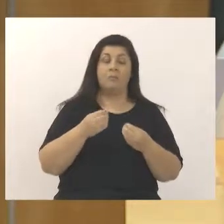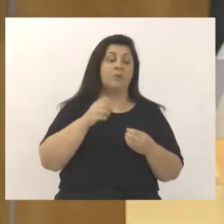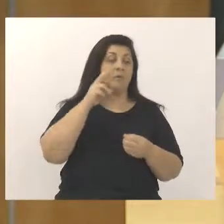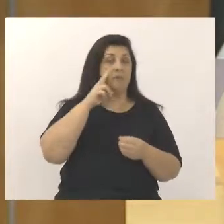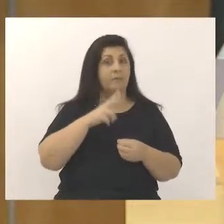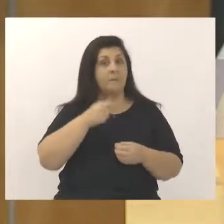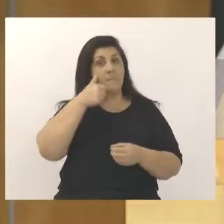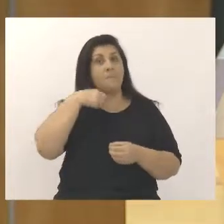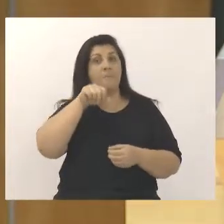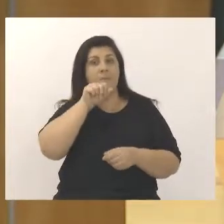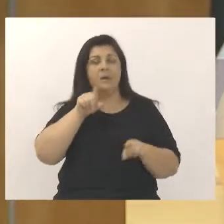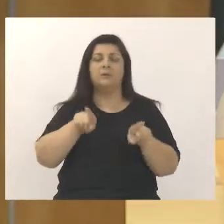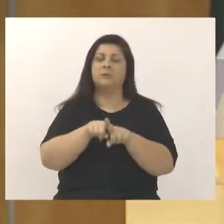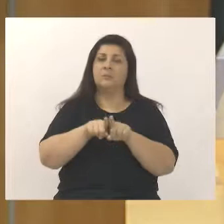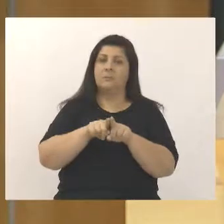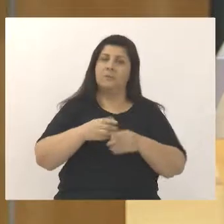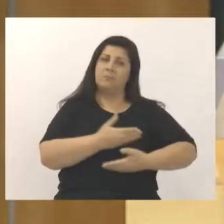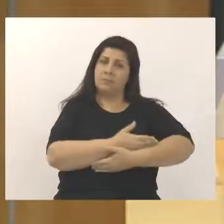quanto para o seu bebê.